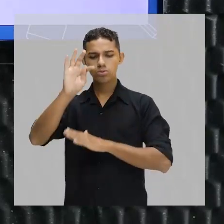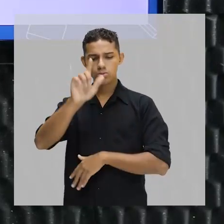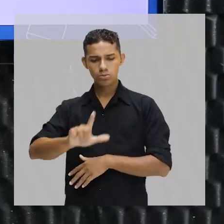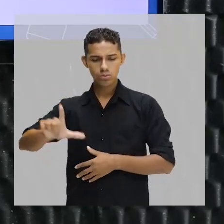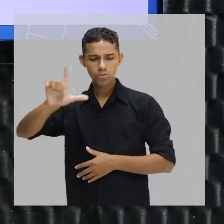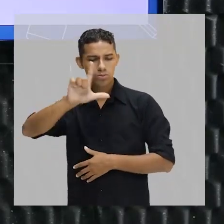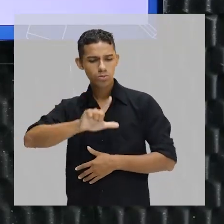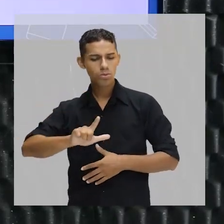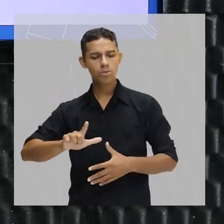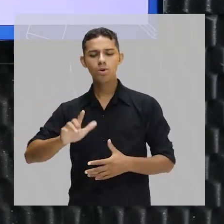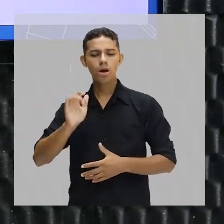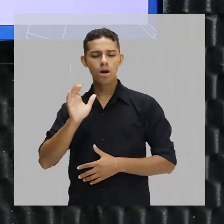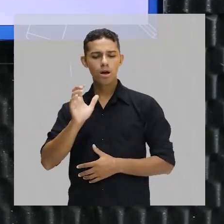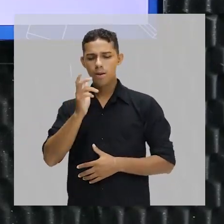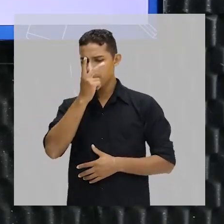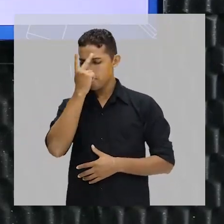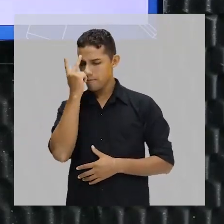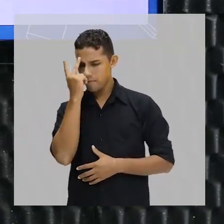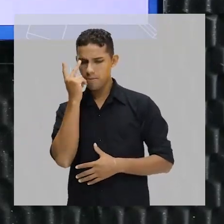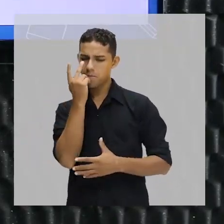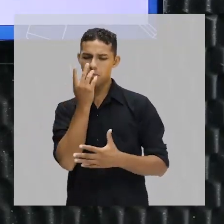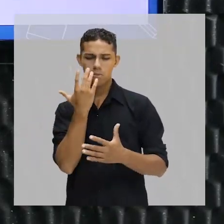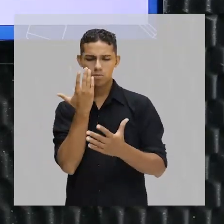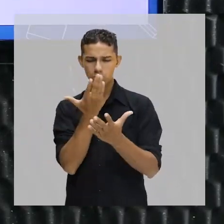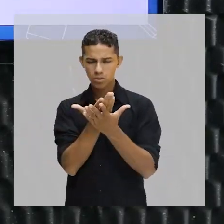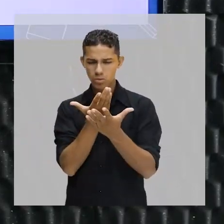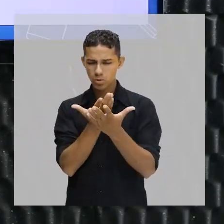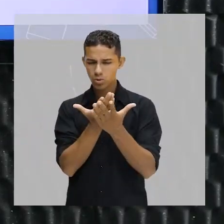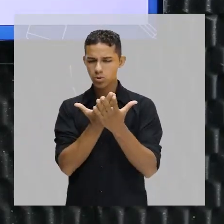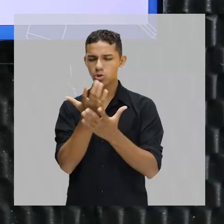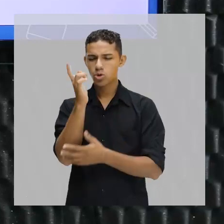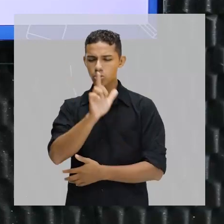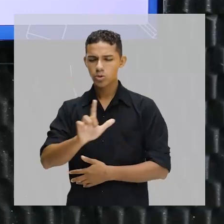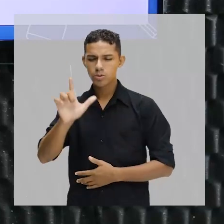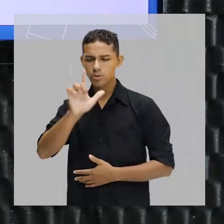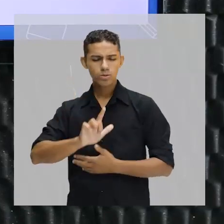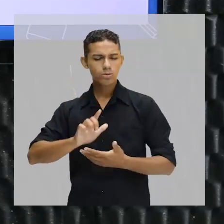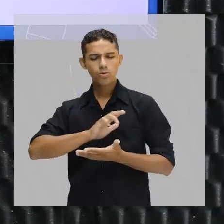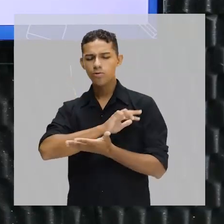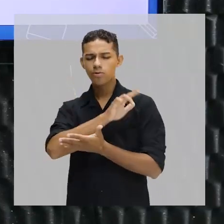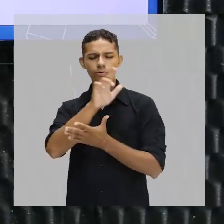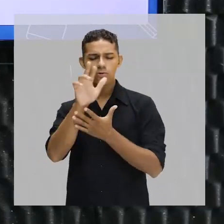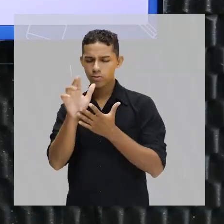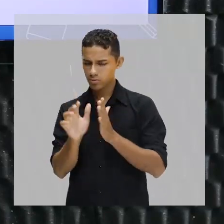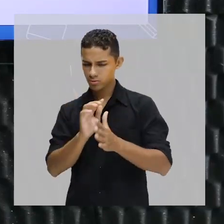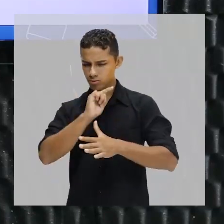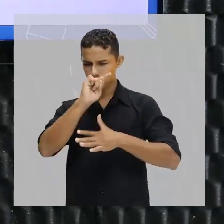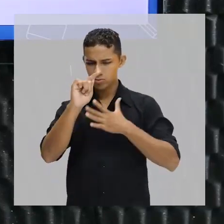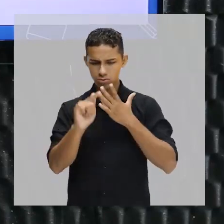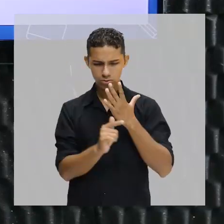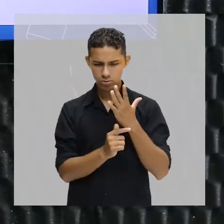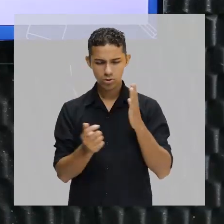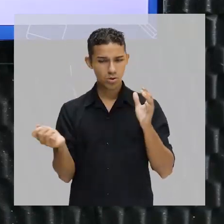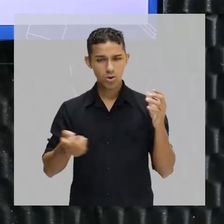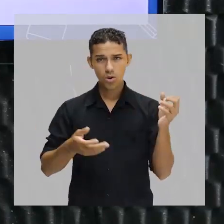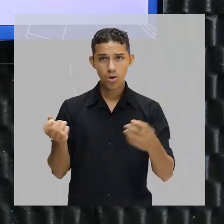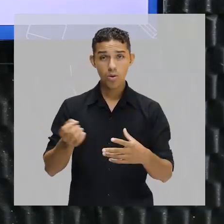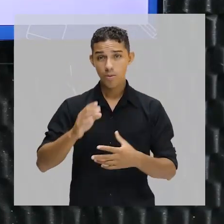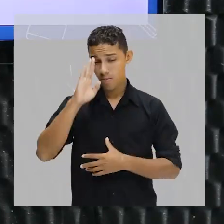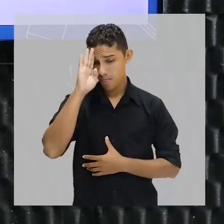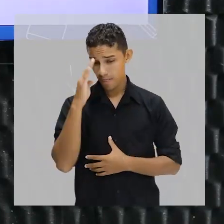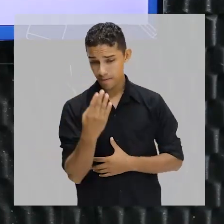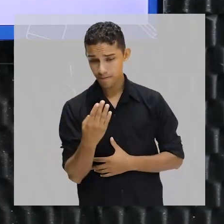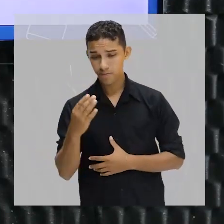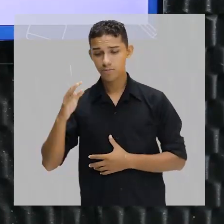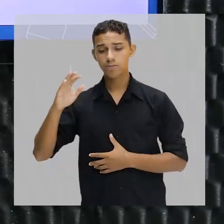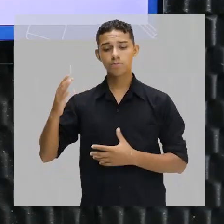conhecem. Certamente, muitos gêneros foram deixados de ser utilizados e novos gêneros surgiram,